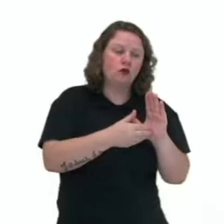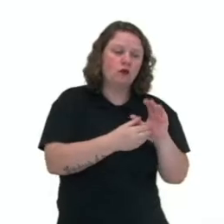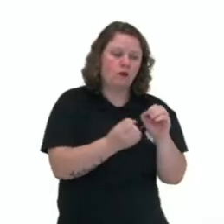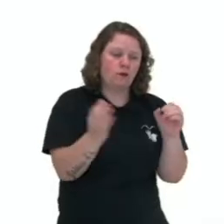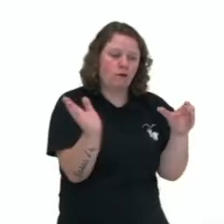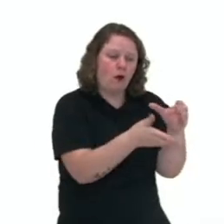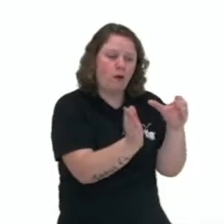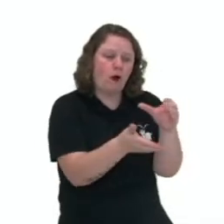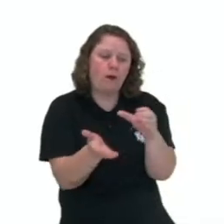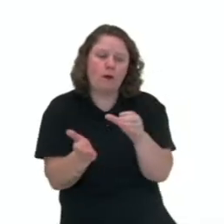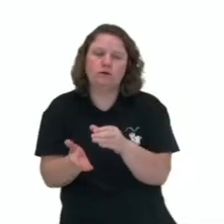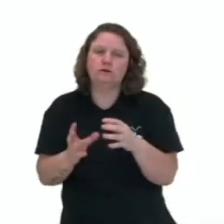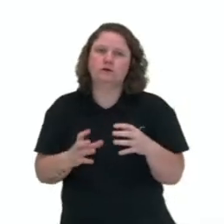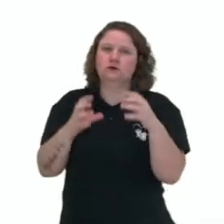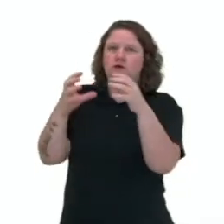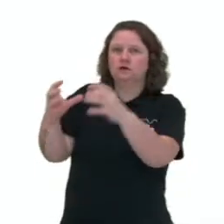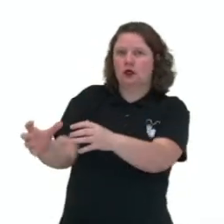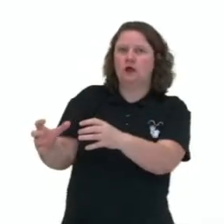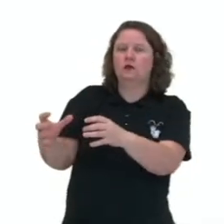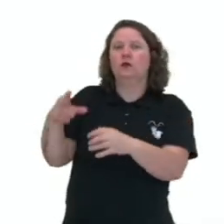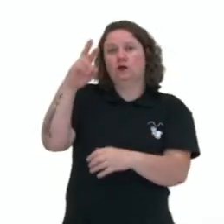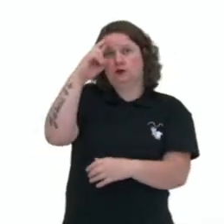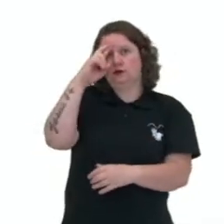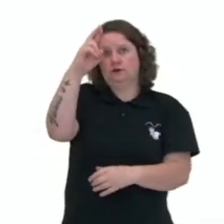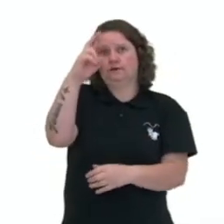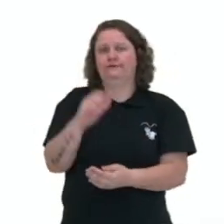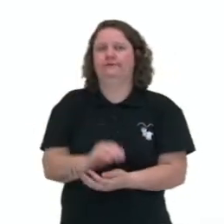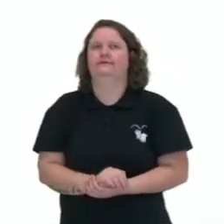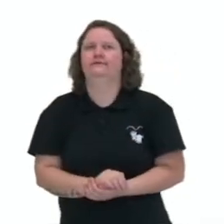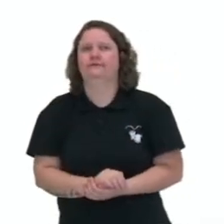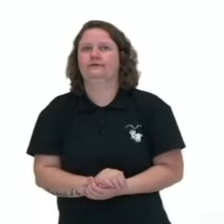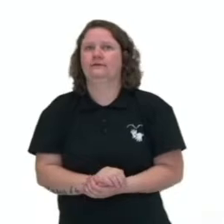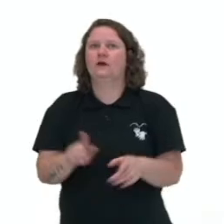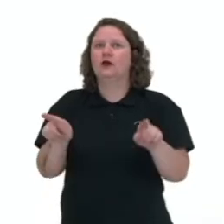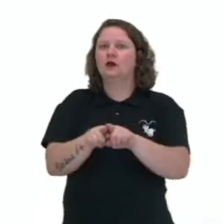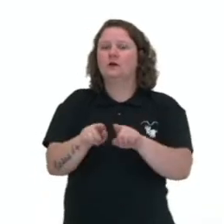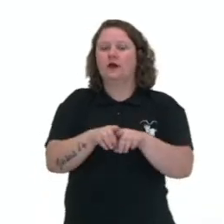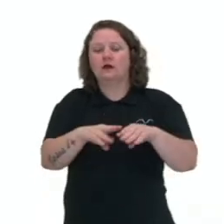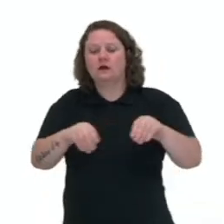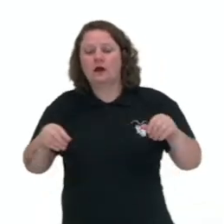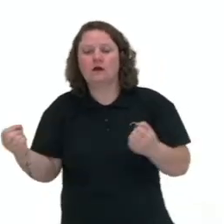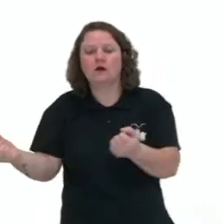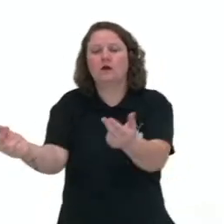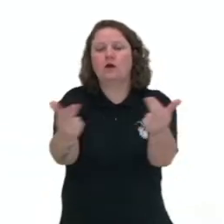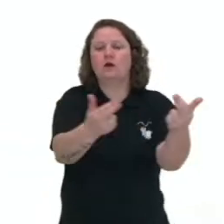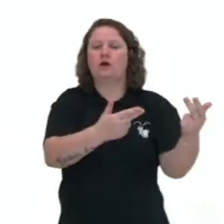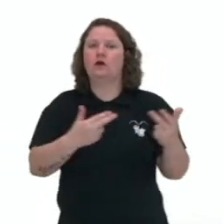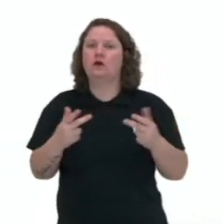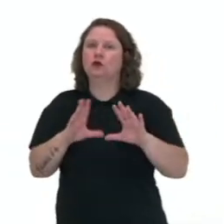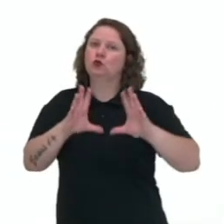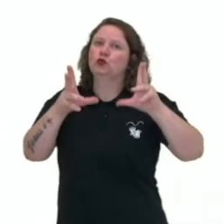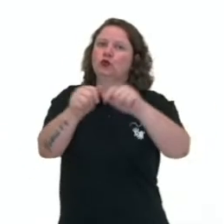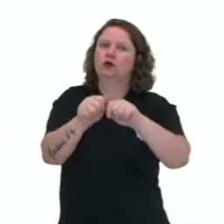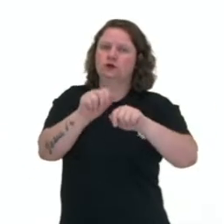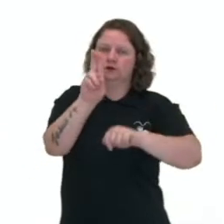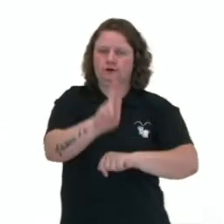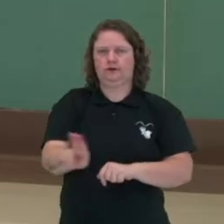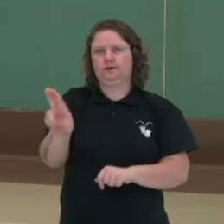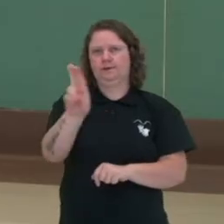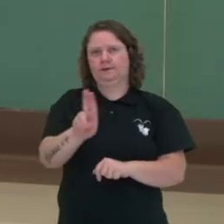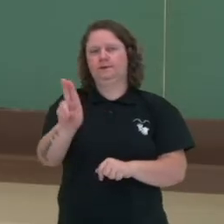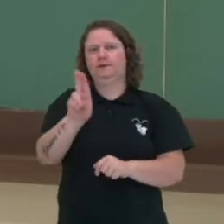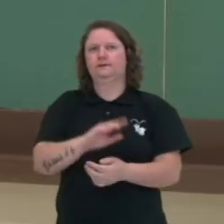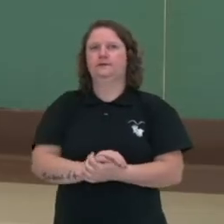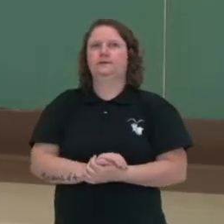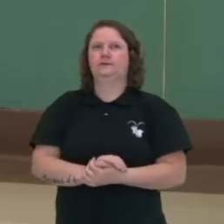senhor. E as terras comunais, como diz o nome, comum, para todos os trabalhadores usar.